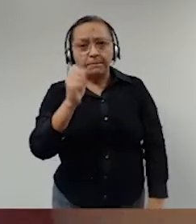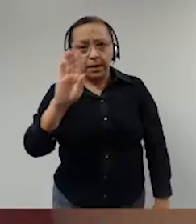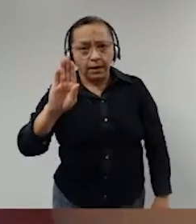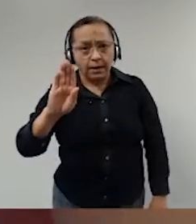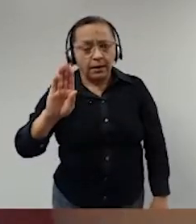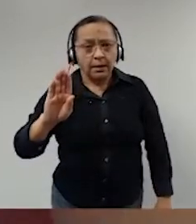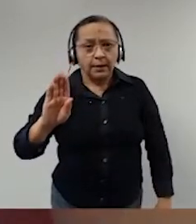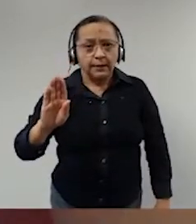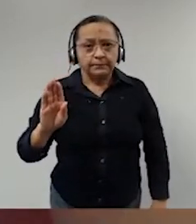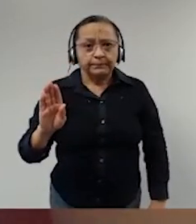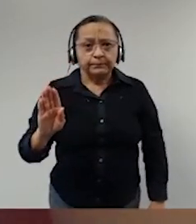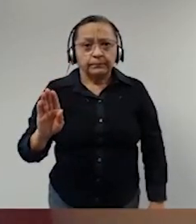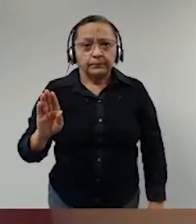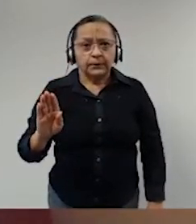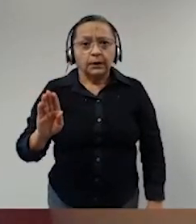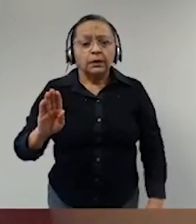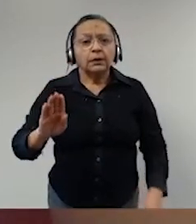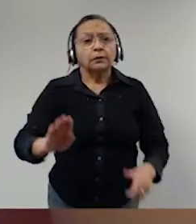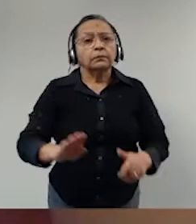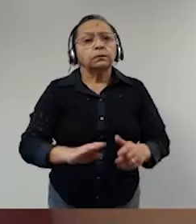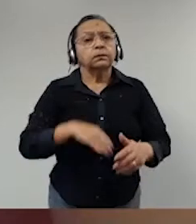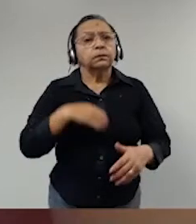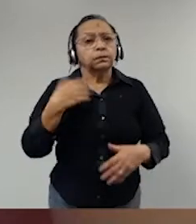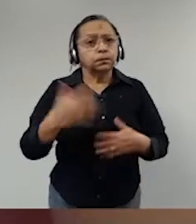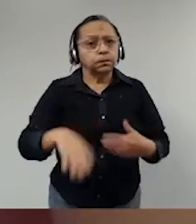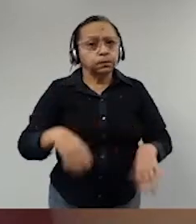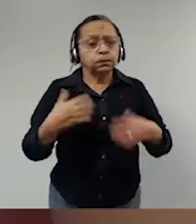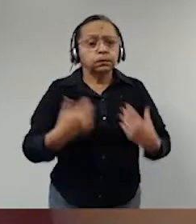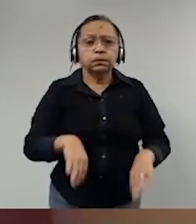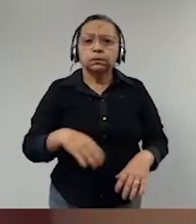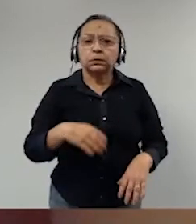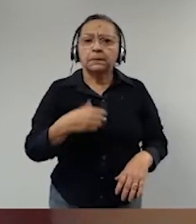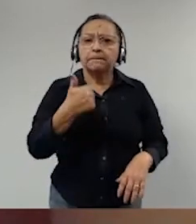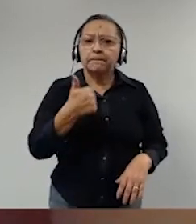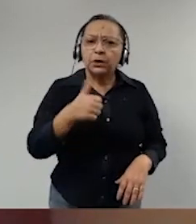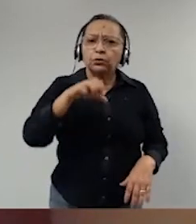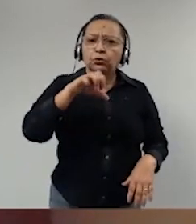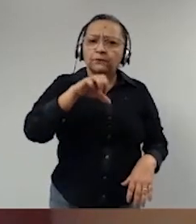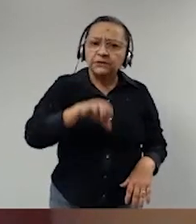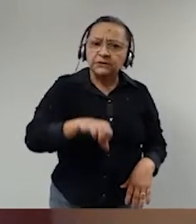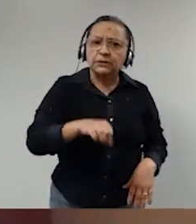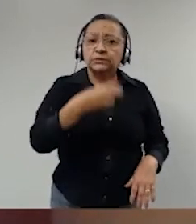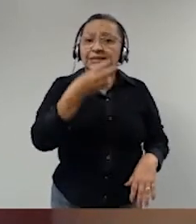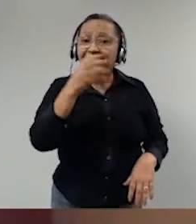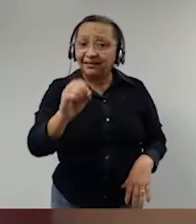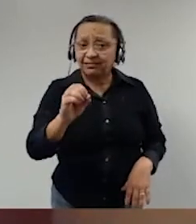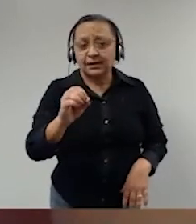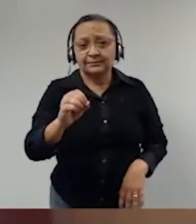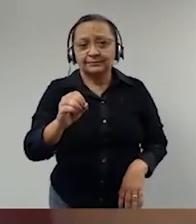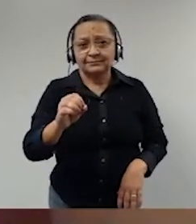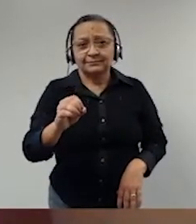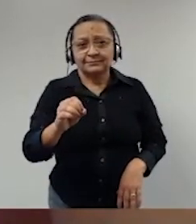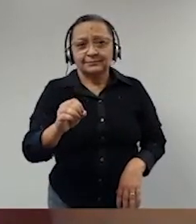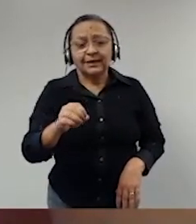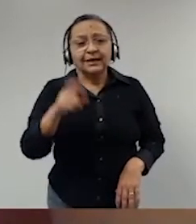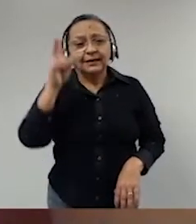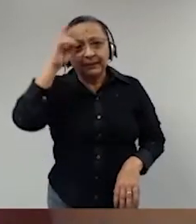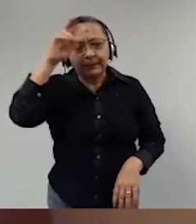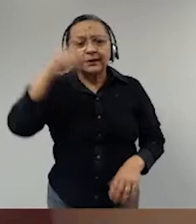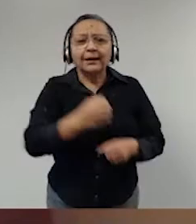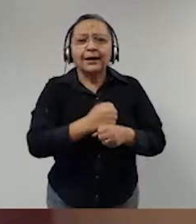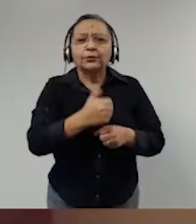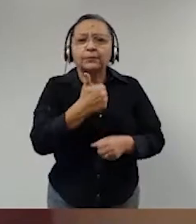né, e que remonta aos anos 30. A OAB foi fundada justamente em 1930. E lembrando que 1930